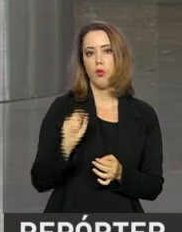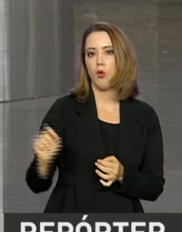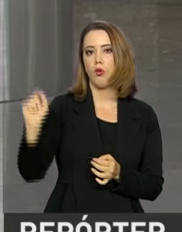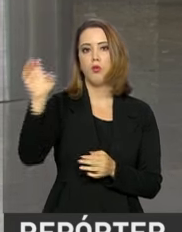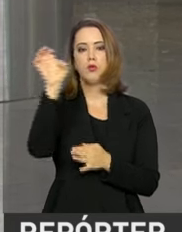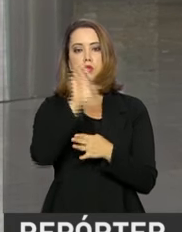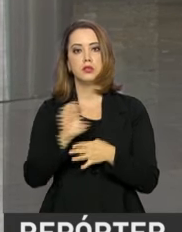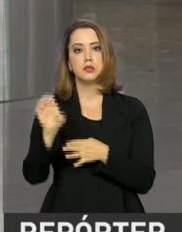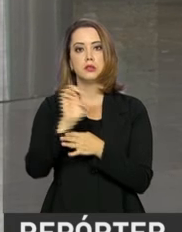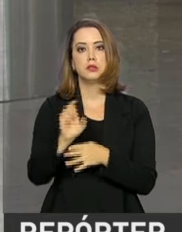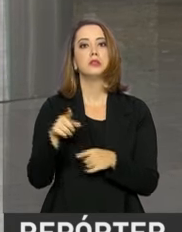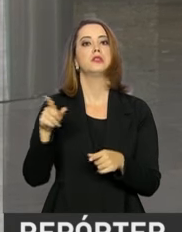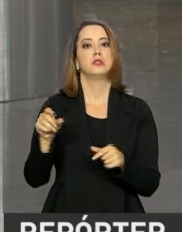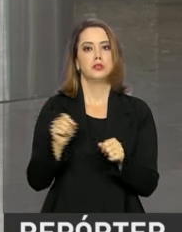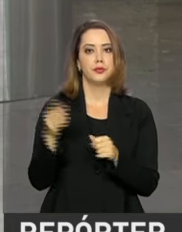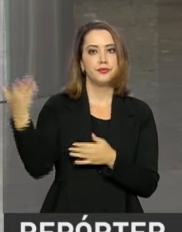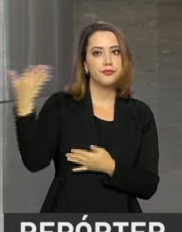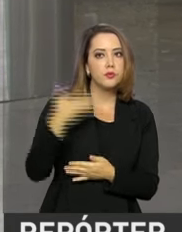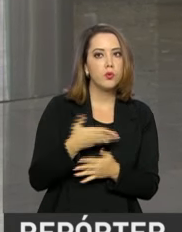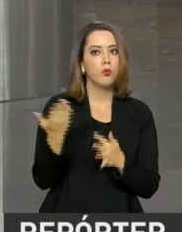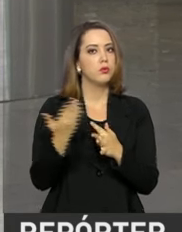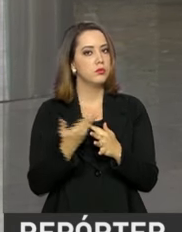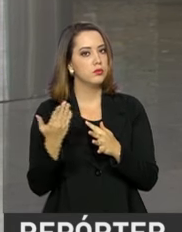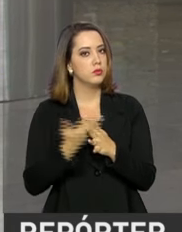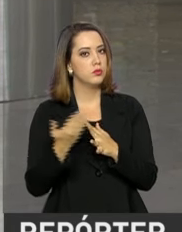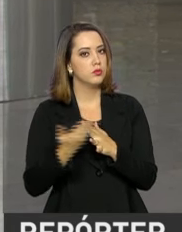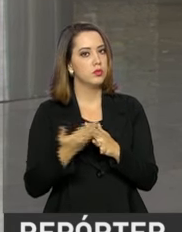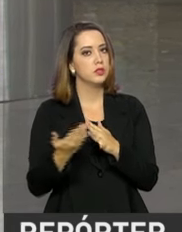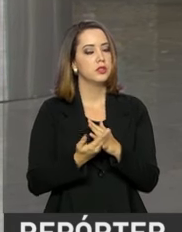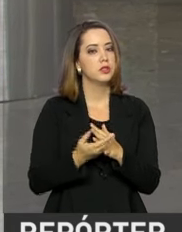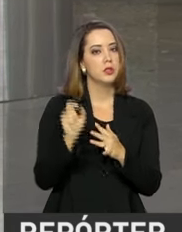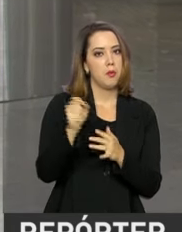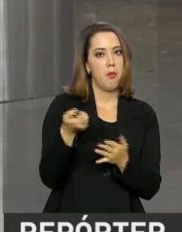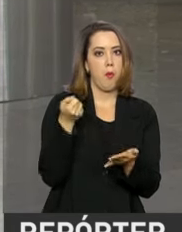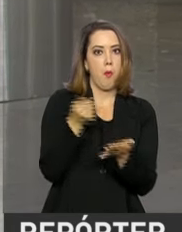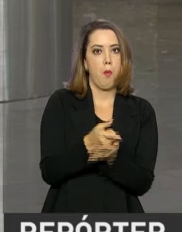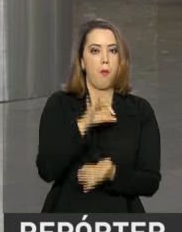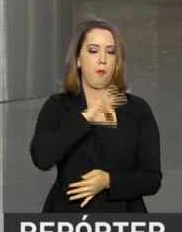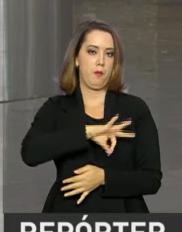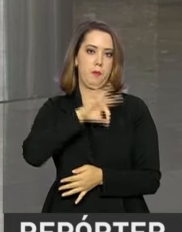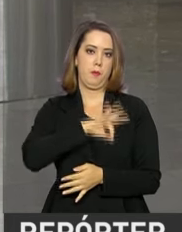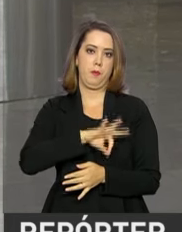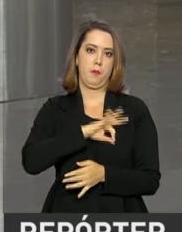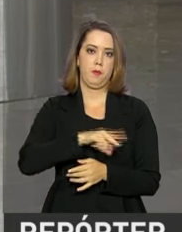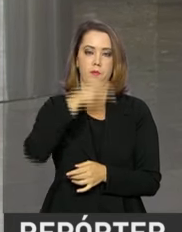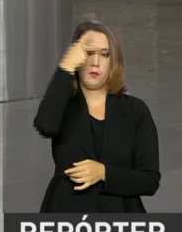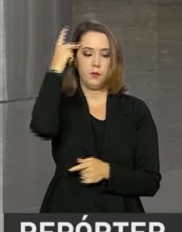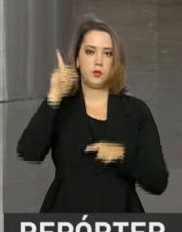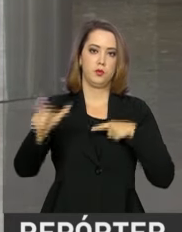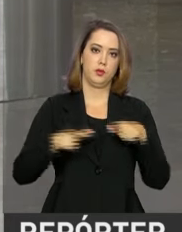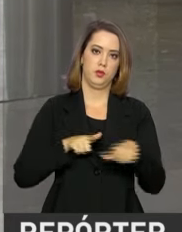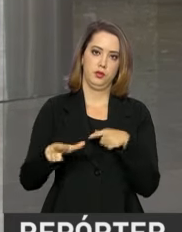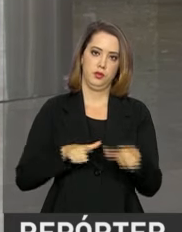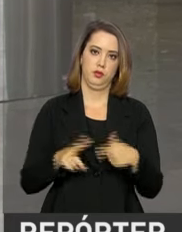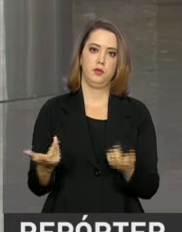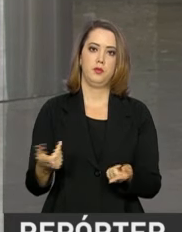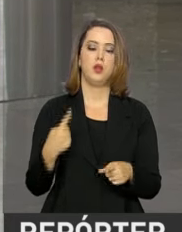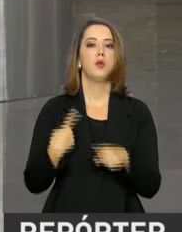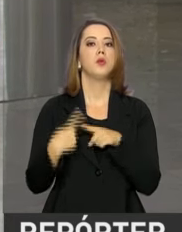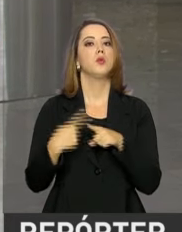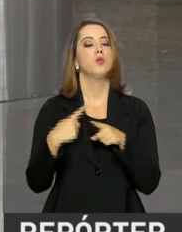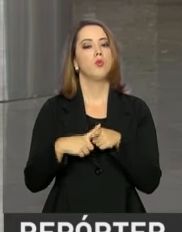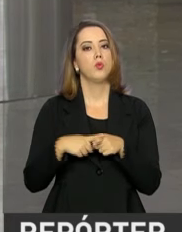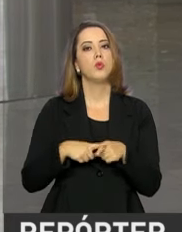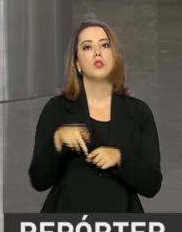na arrecadação, vem parcelando o pagamento do funcionalismo público. Por conta disso, nas últimas semanas, o governo do